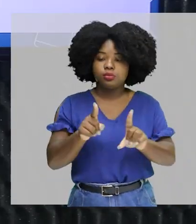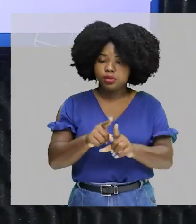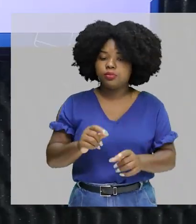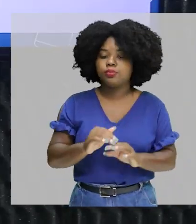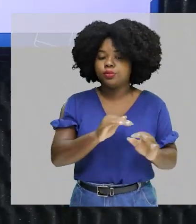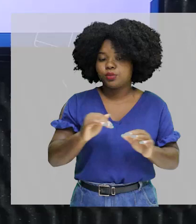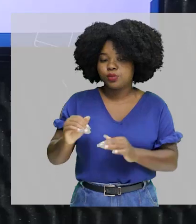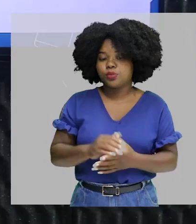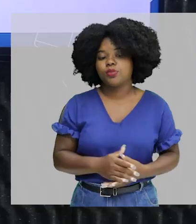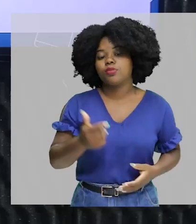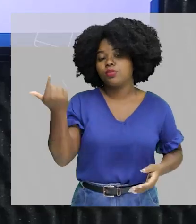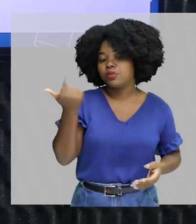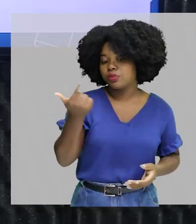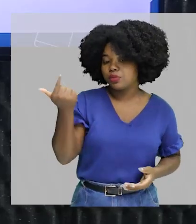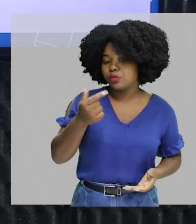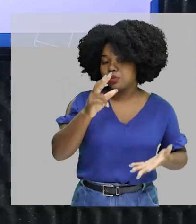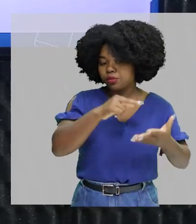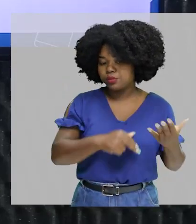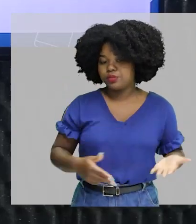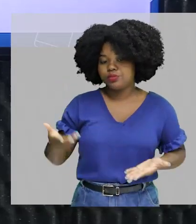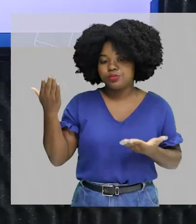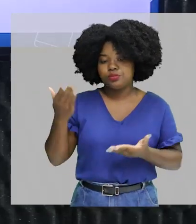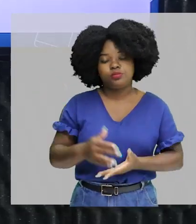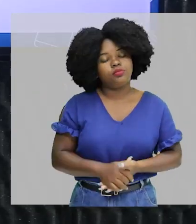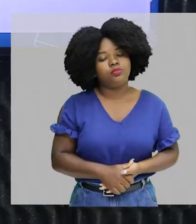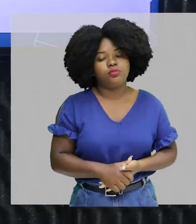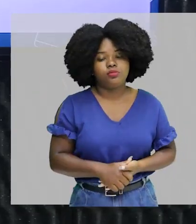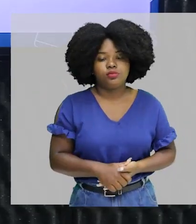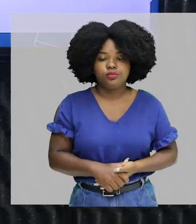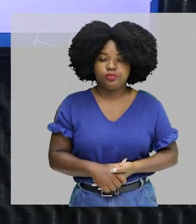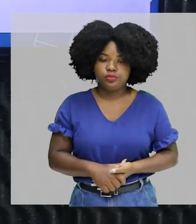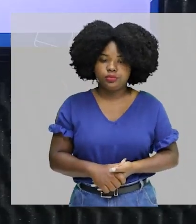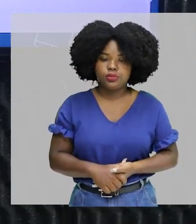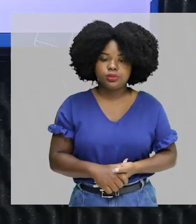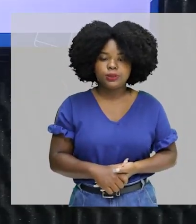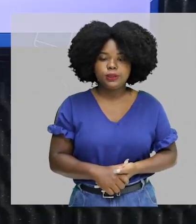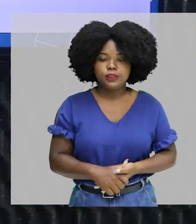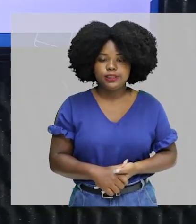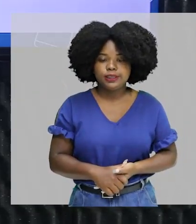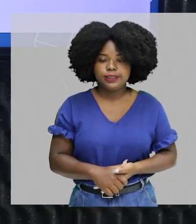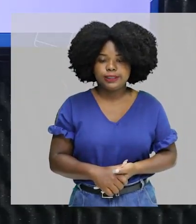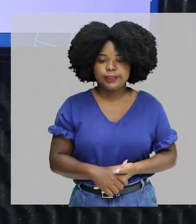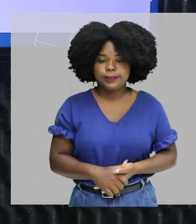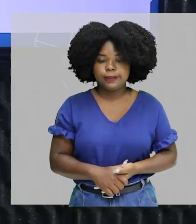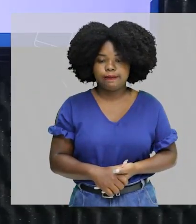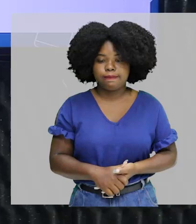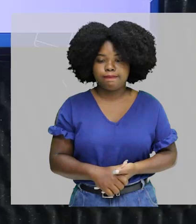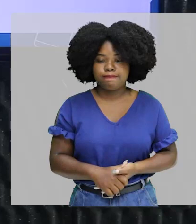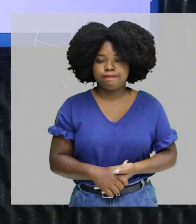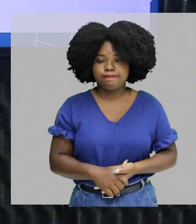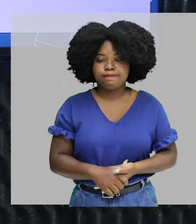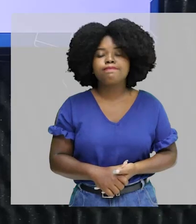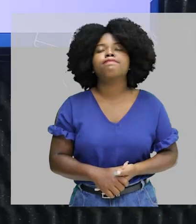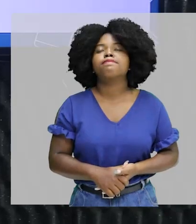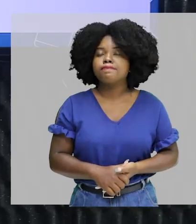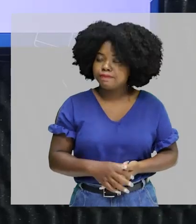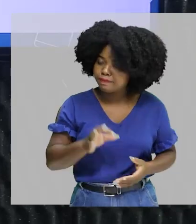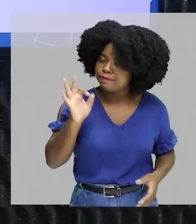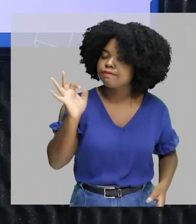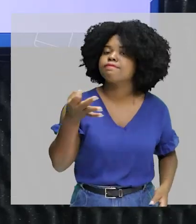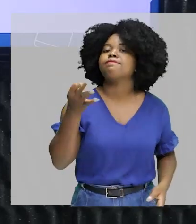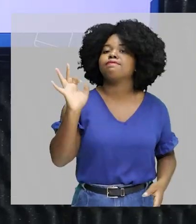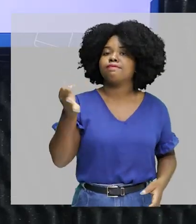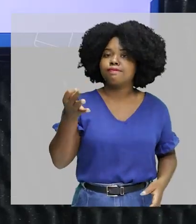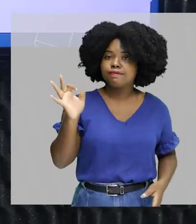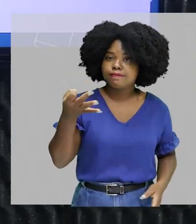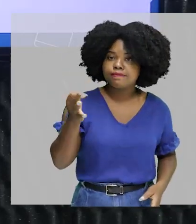tá? Segunda afirmativa. São animais exclusivamente marinhos. Inclusive, pessoal,